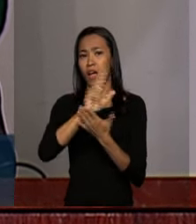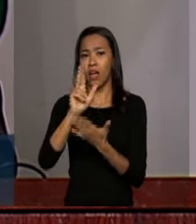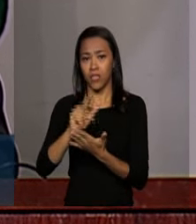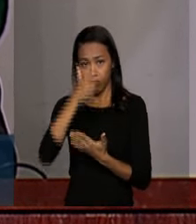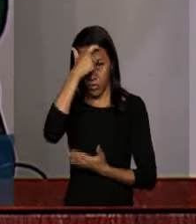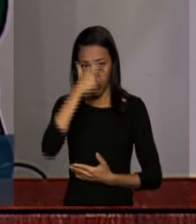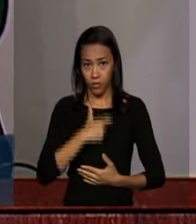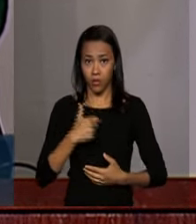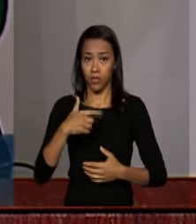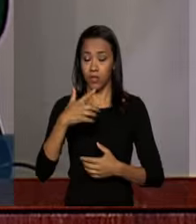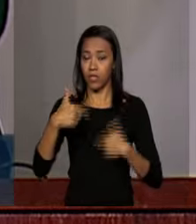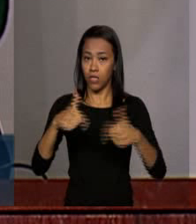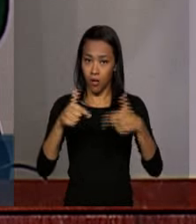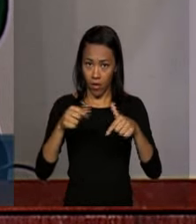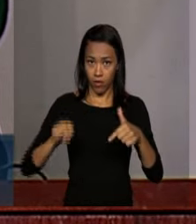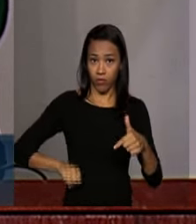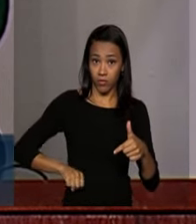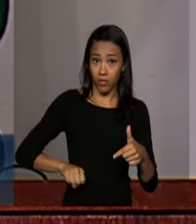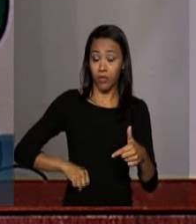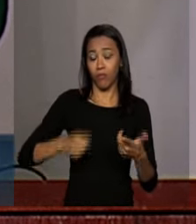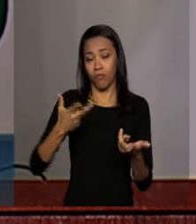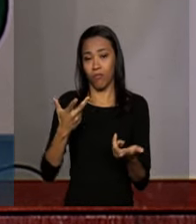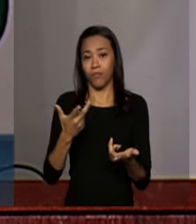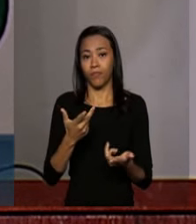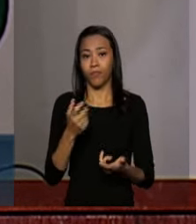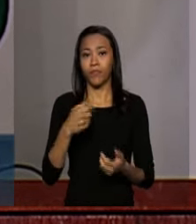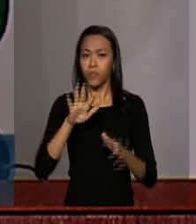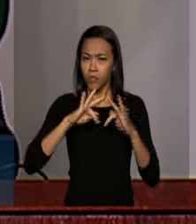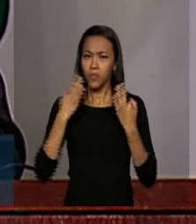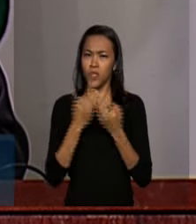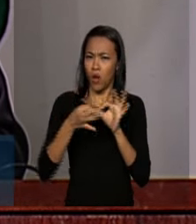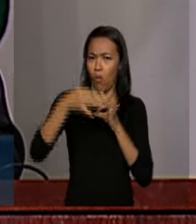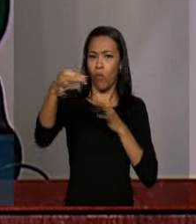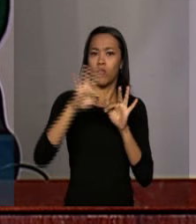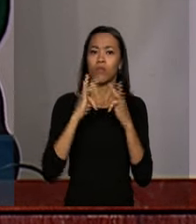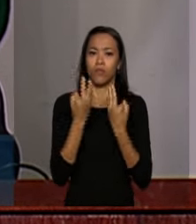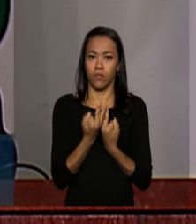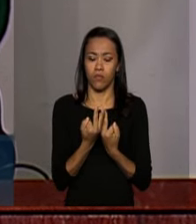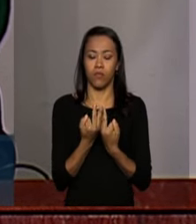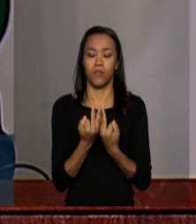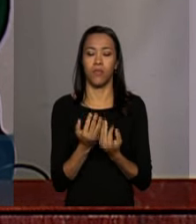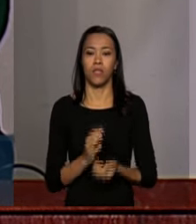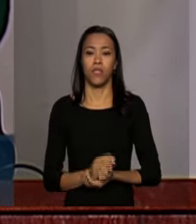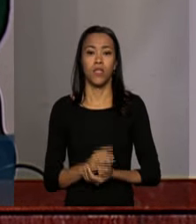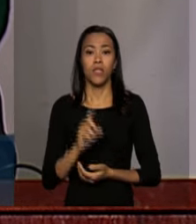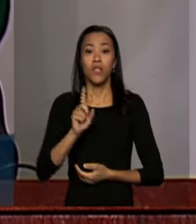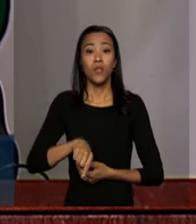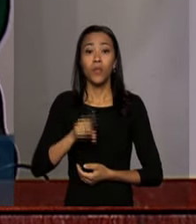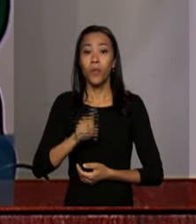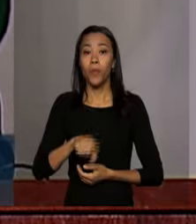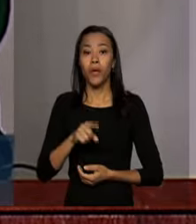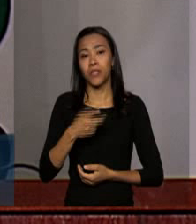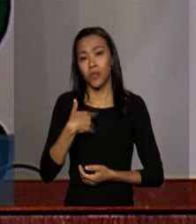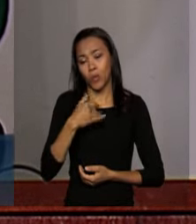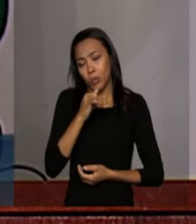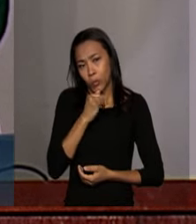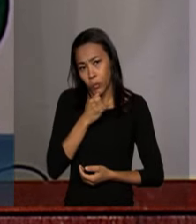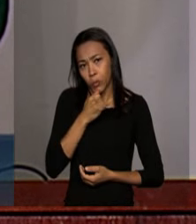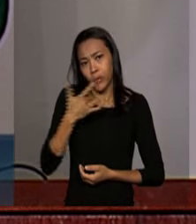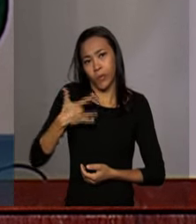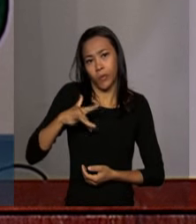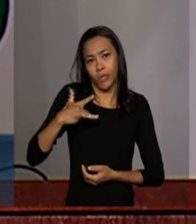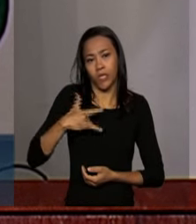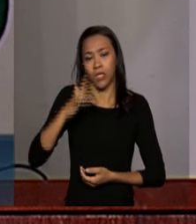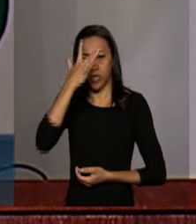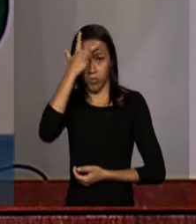do Serviço Exterior Brasileiro e de seus familiares. Essas palavras não são proferidas em tom de lamento, visto